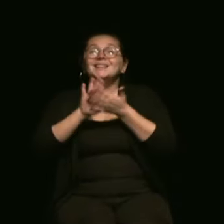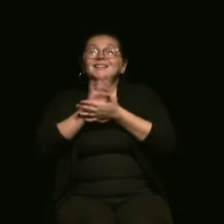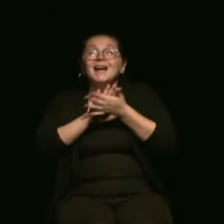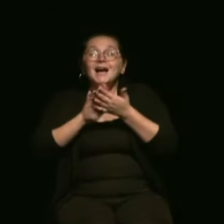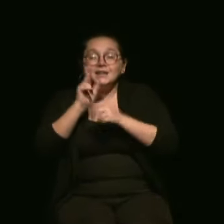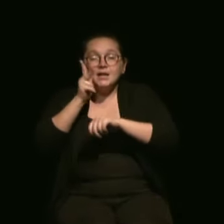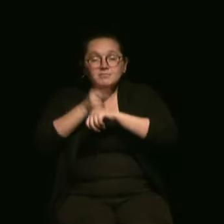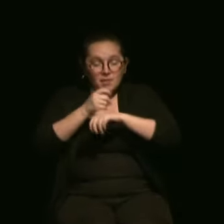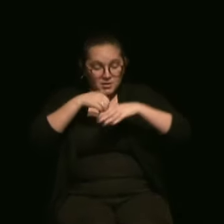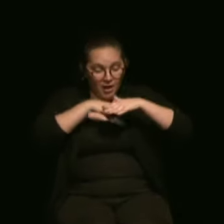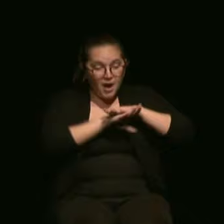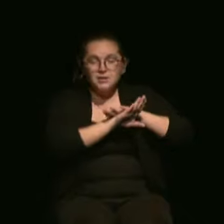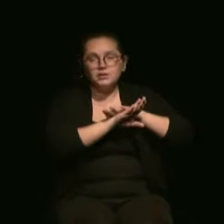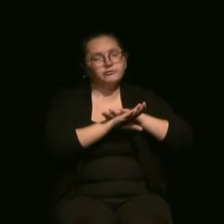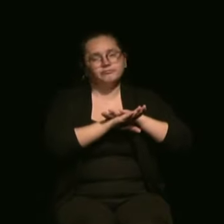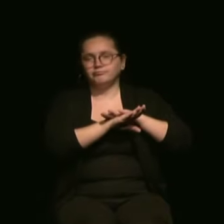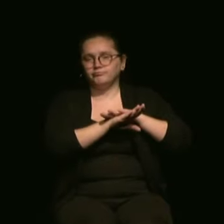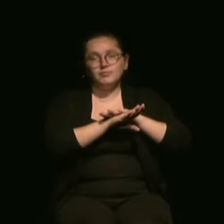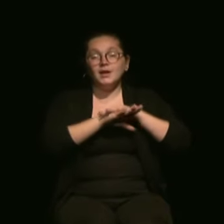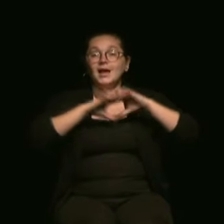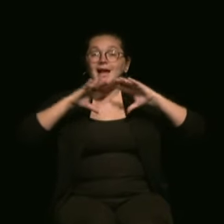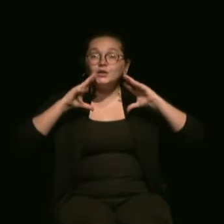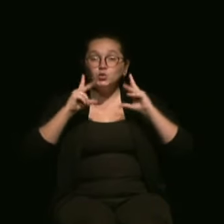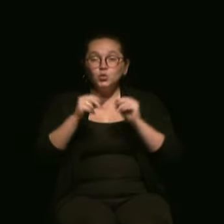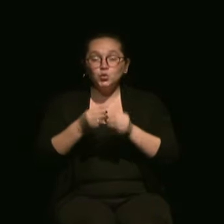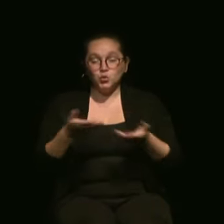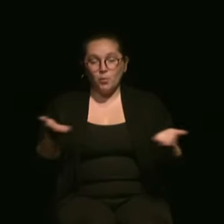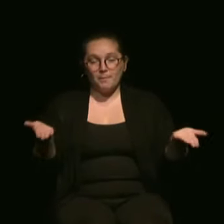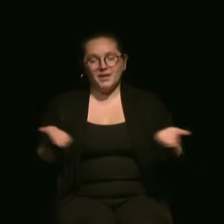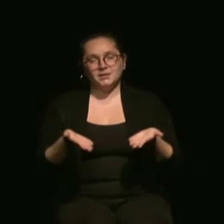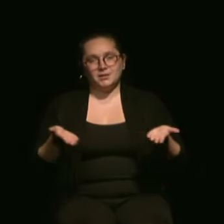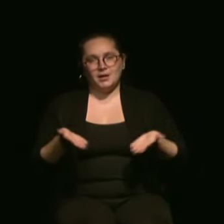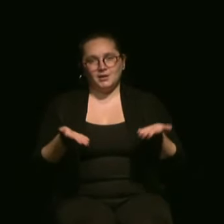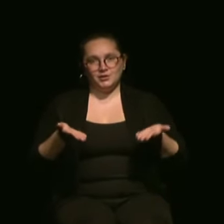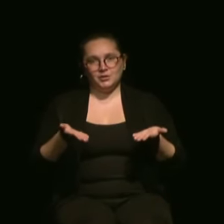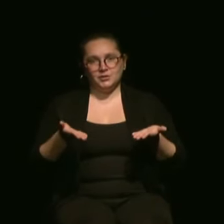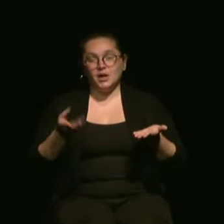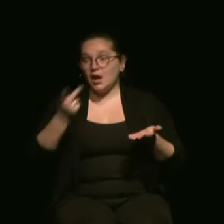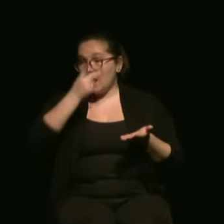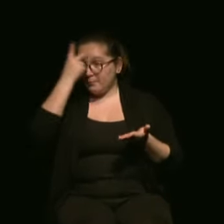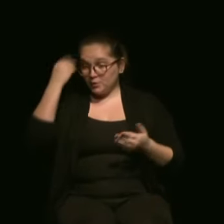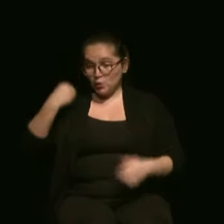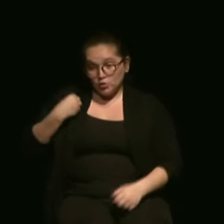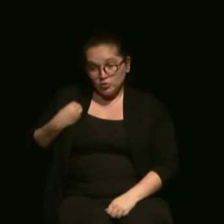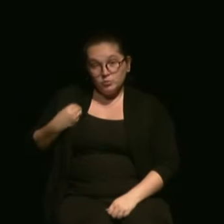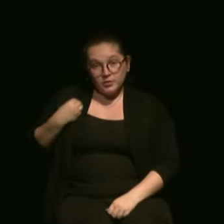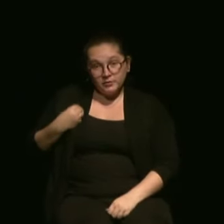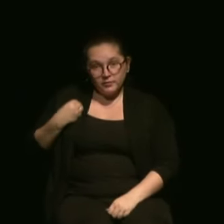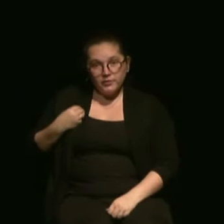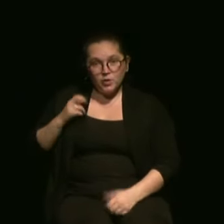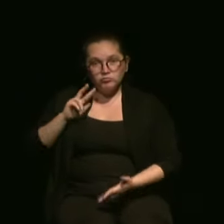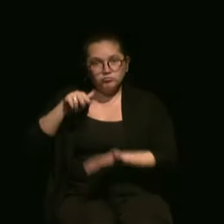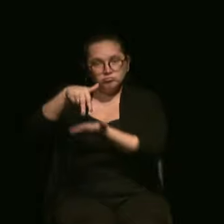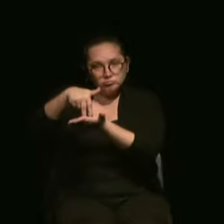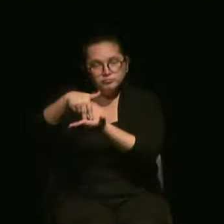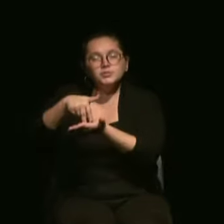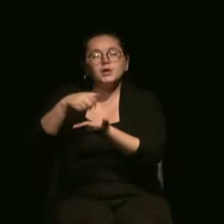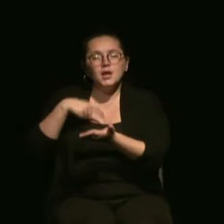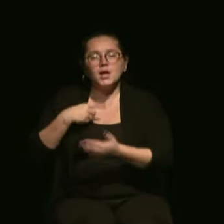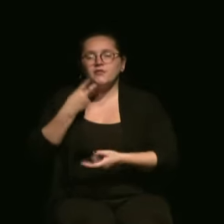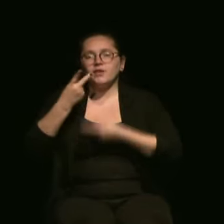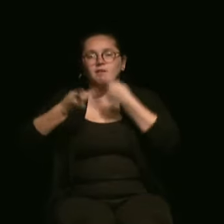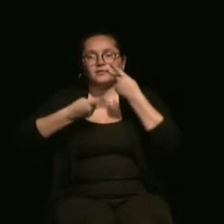não existe. O filme se passa todo no presente com depoimento dos sobreviventes e também com nazistas. Alguns